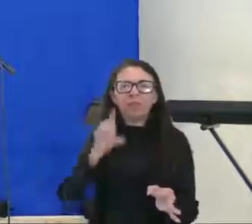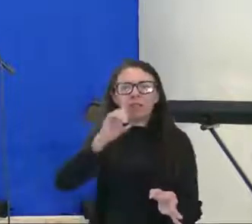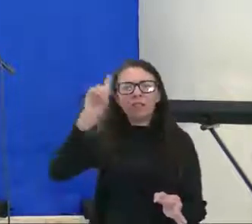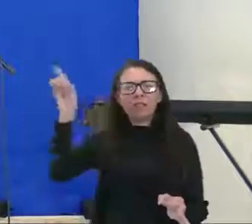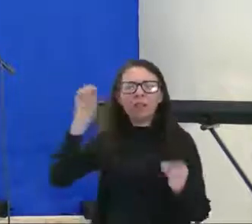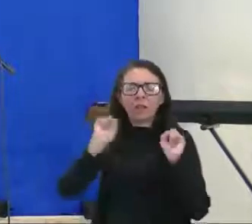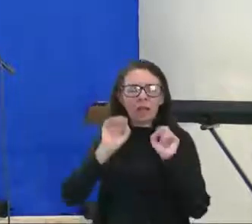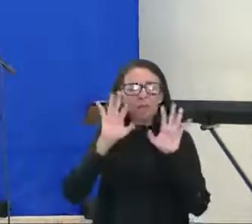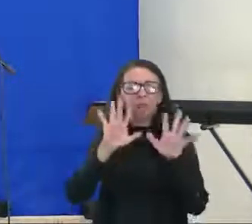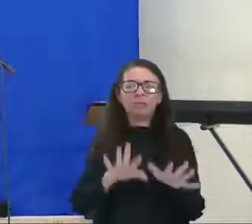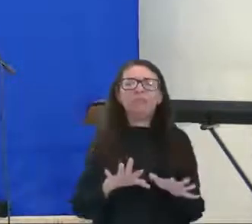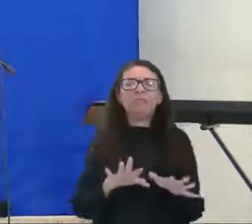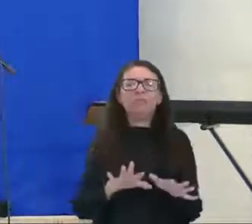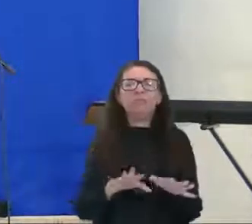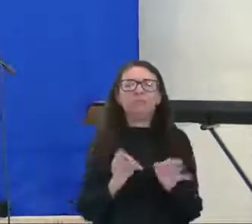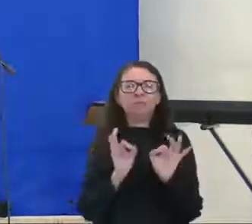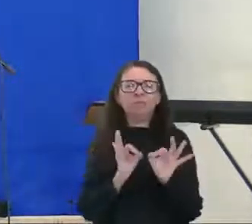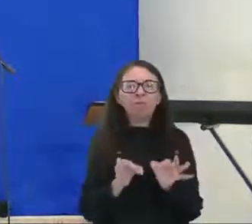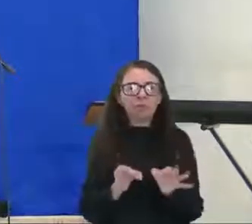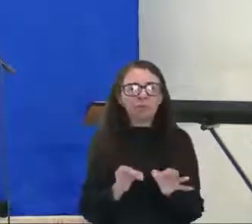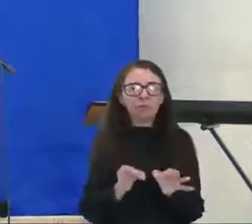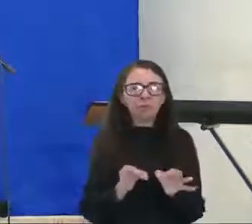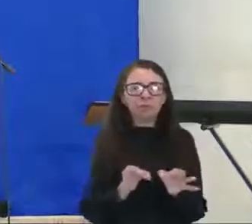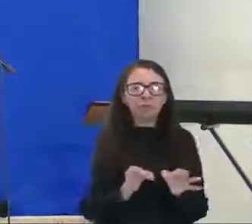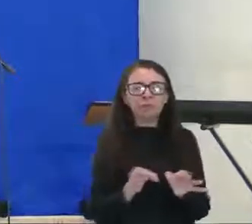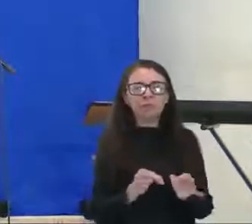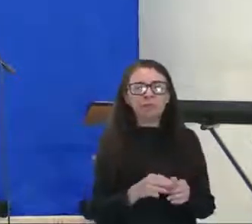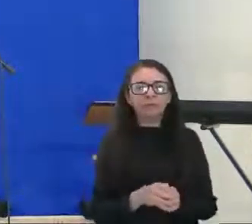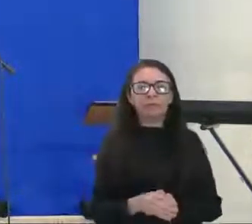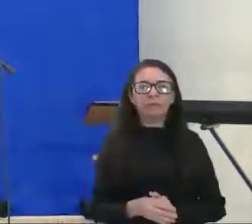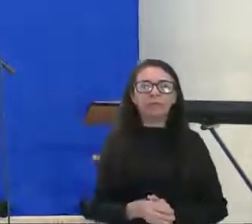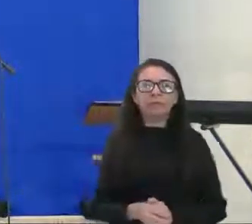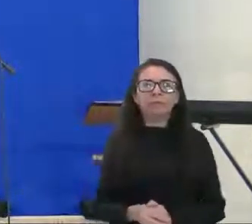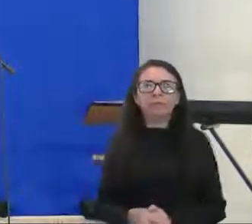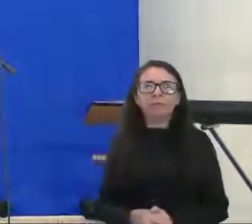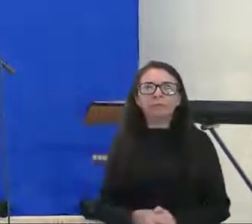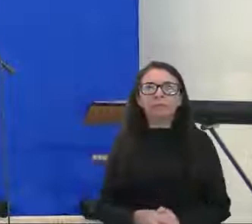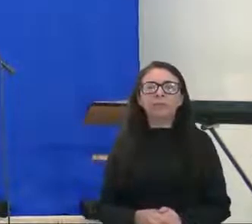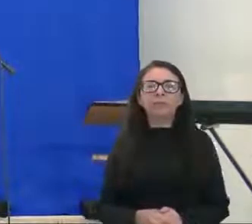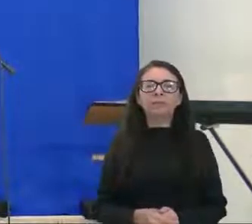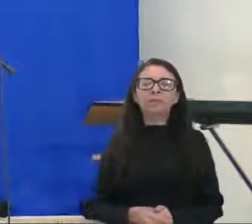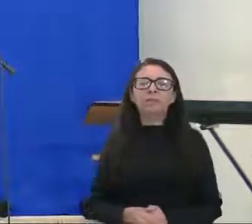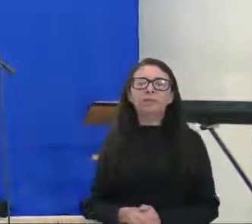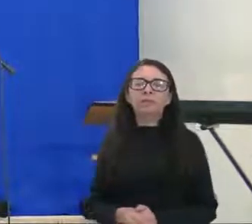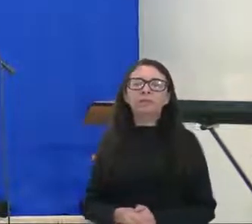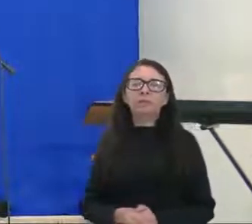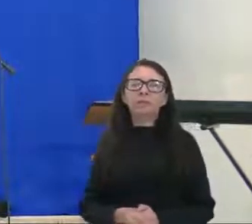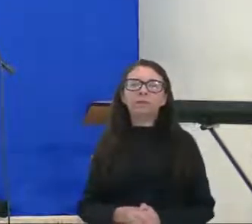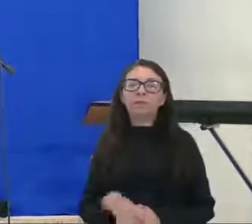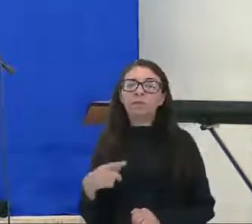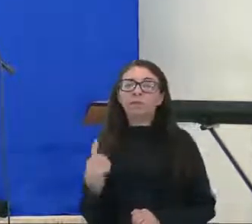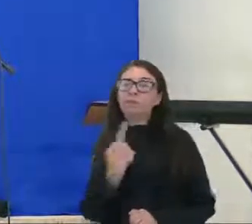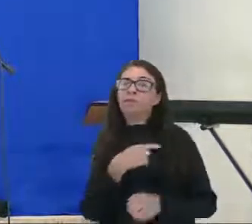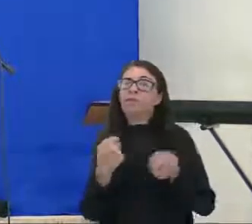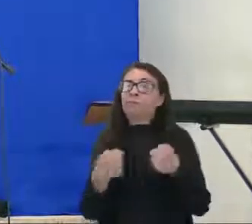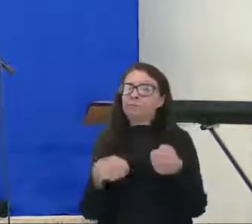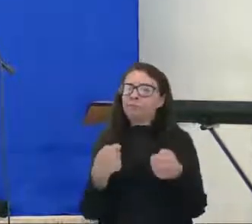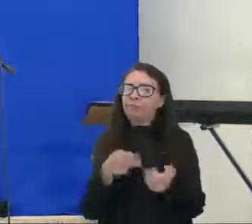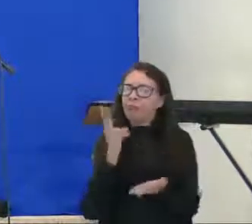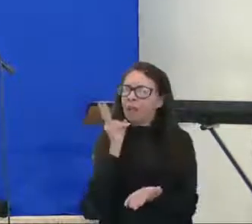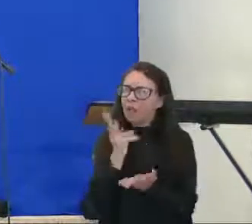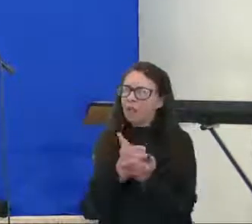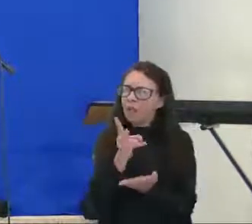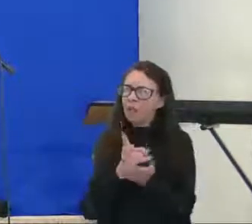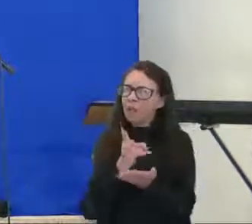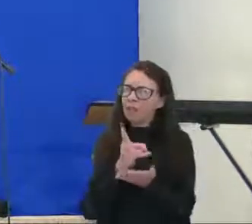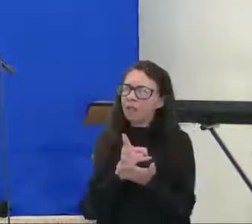E nós não podemos ser exaltados. Quem tem que nos exaltar é o Senhor. O que nós temos que fazer é nos humilharmos perante Deus em todos